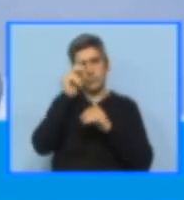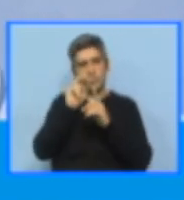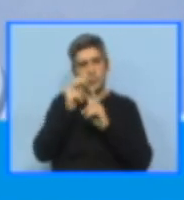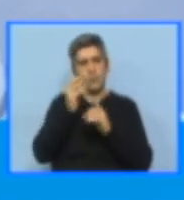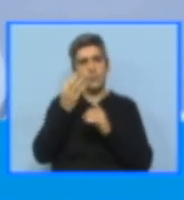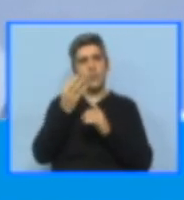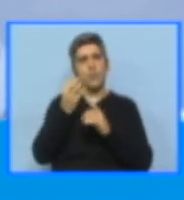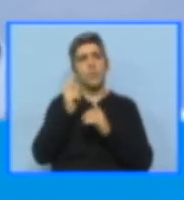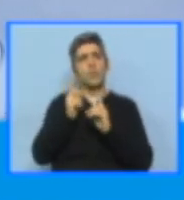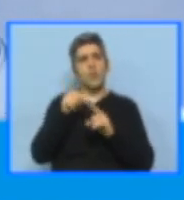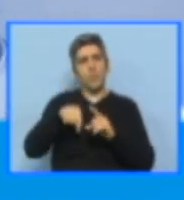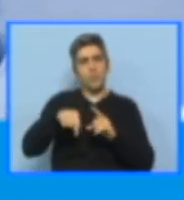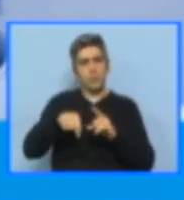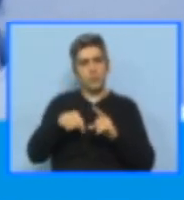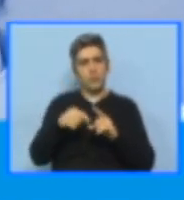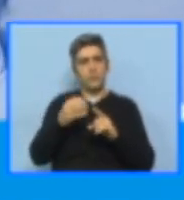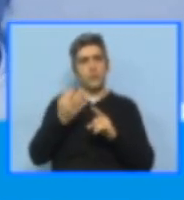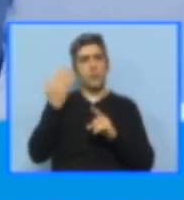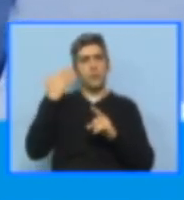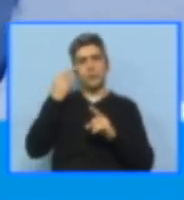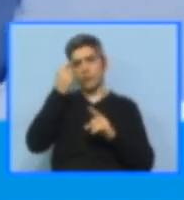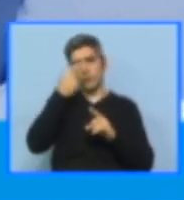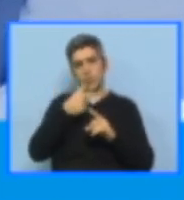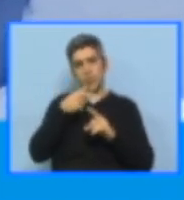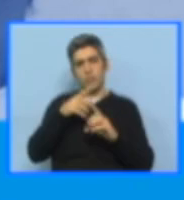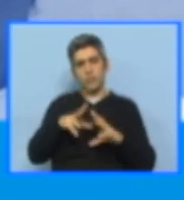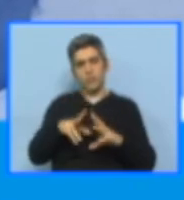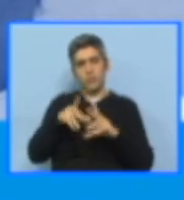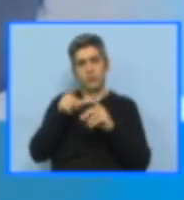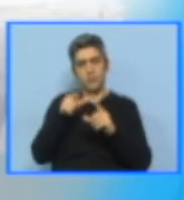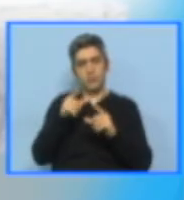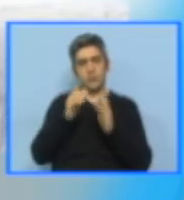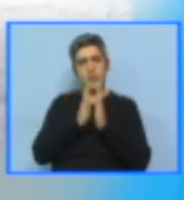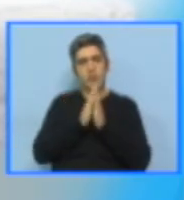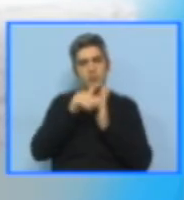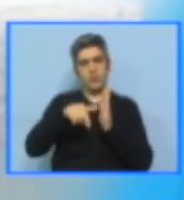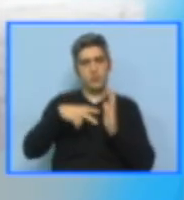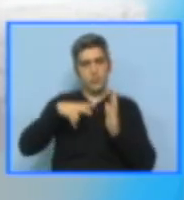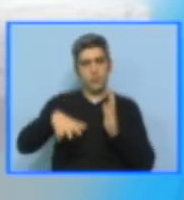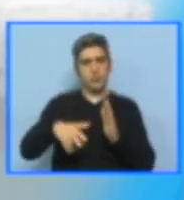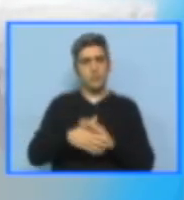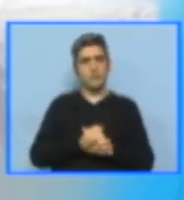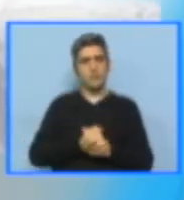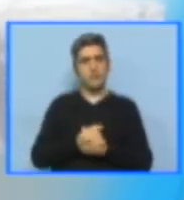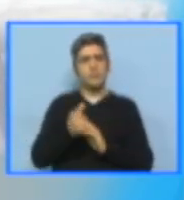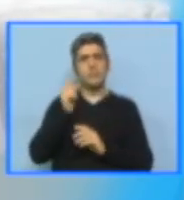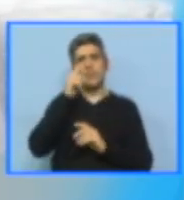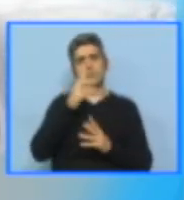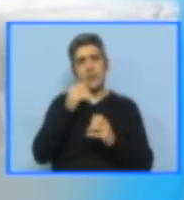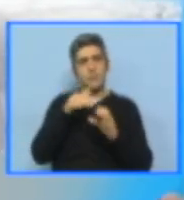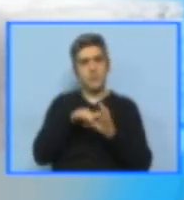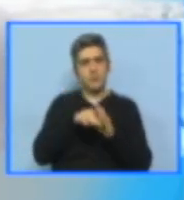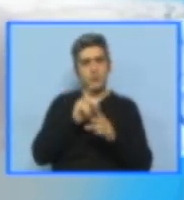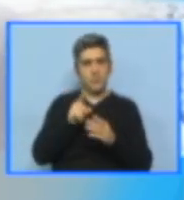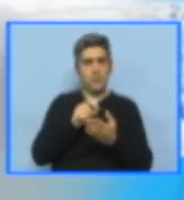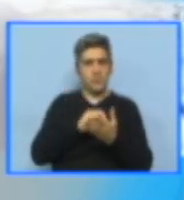do que é hoje e do que foi a história do desenvolvimento das igrejas em Portugal. E quem quiser participar, basta aparecer, é